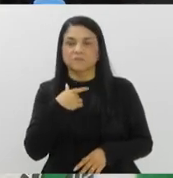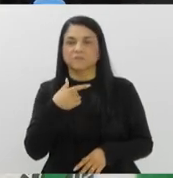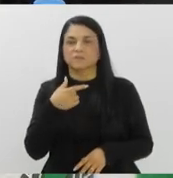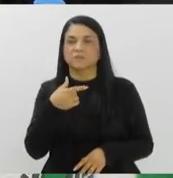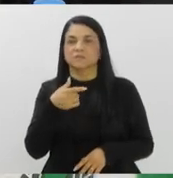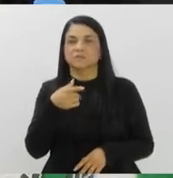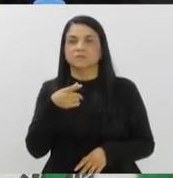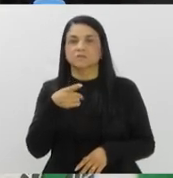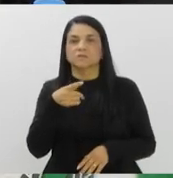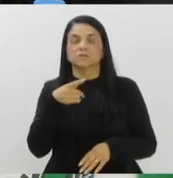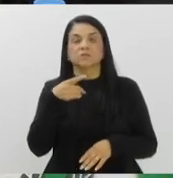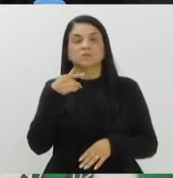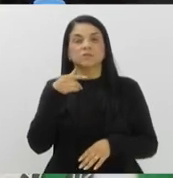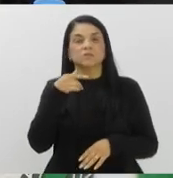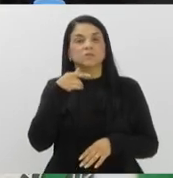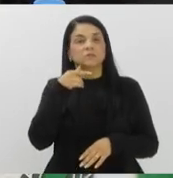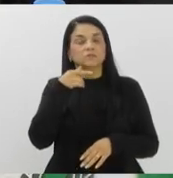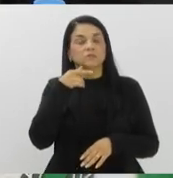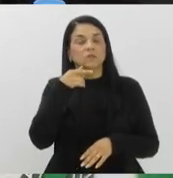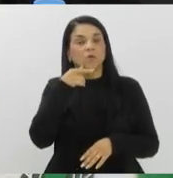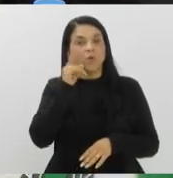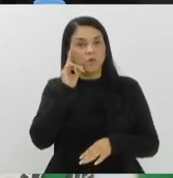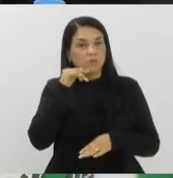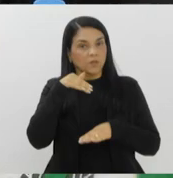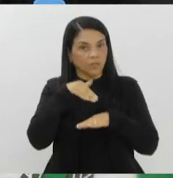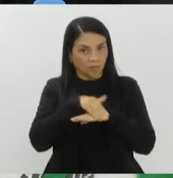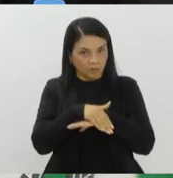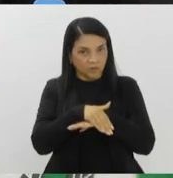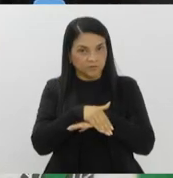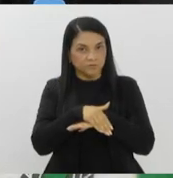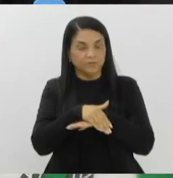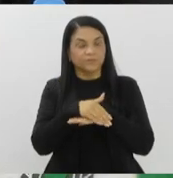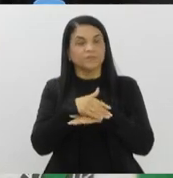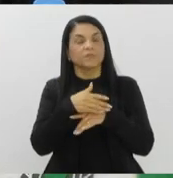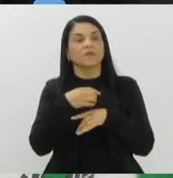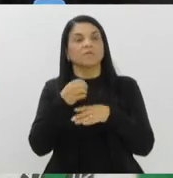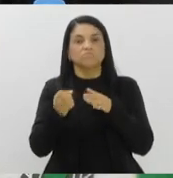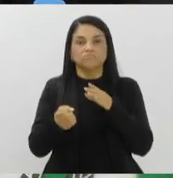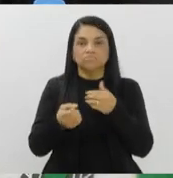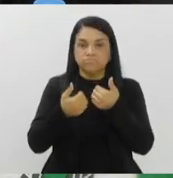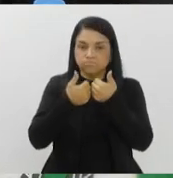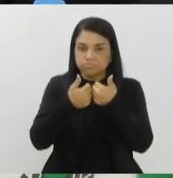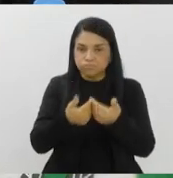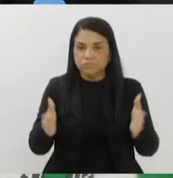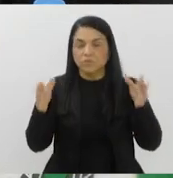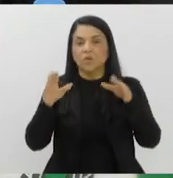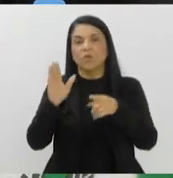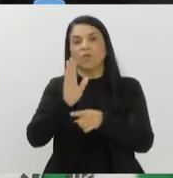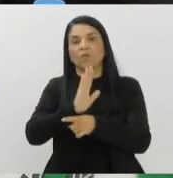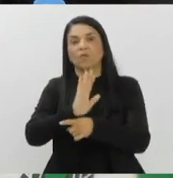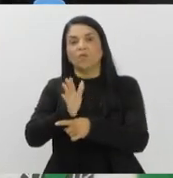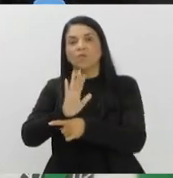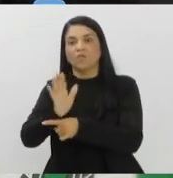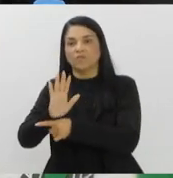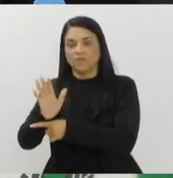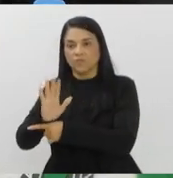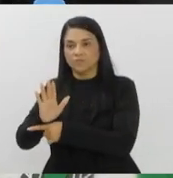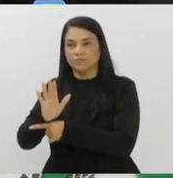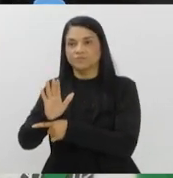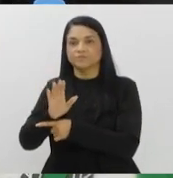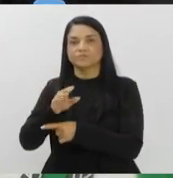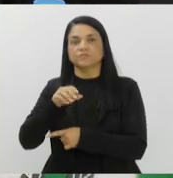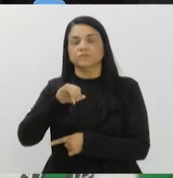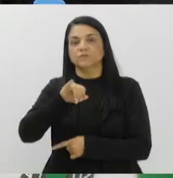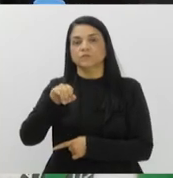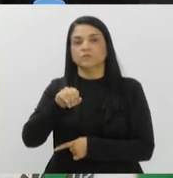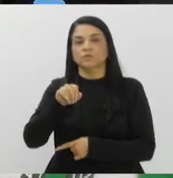foi na noite de ontem, dia 12, o lançamento do filme Juíza do Povo, que fala de Patrícia